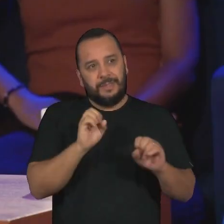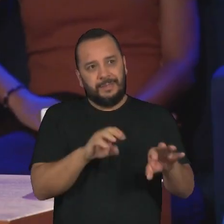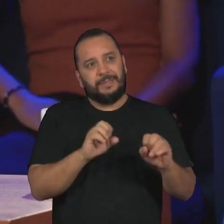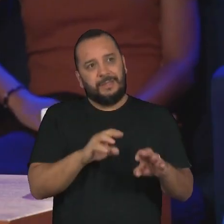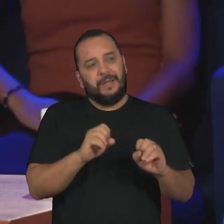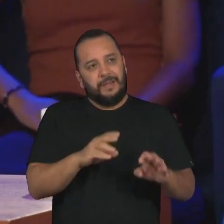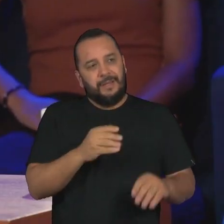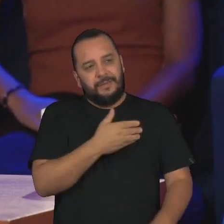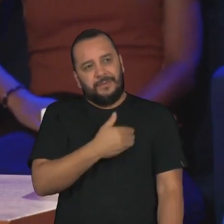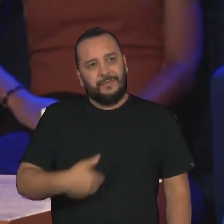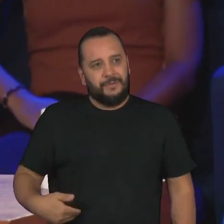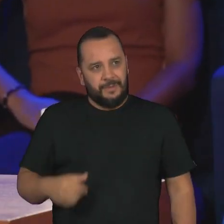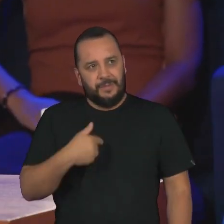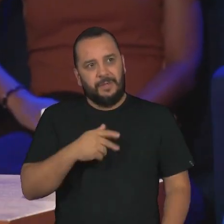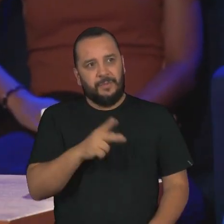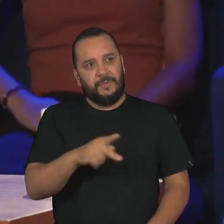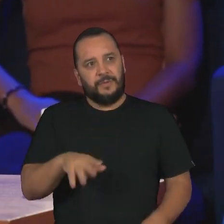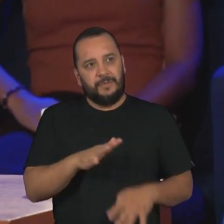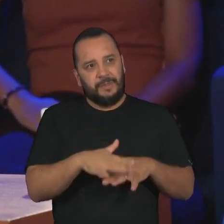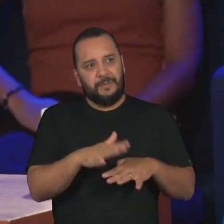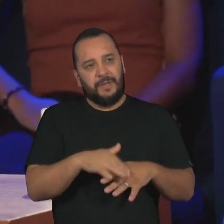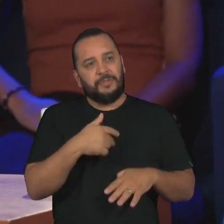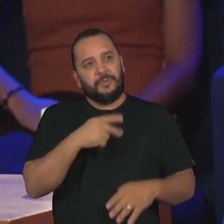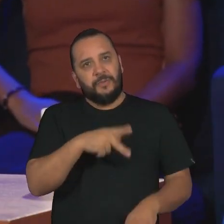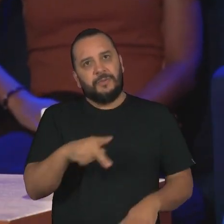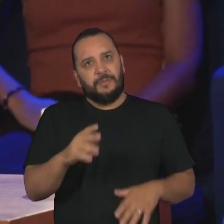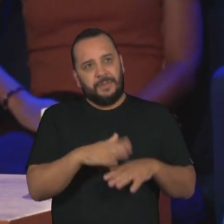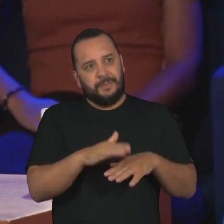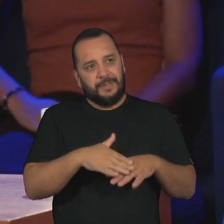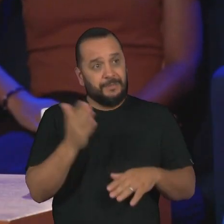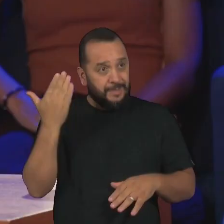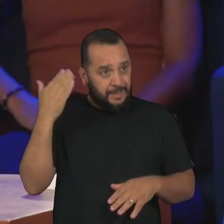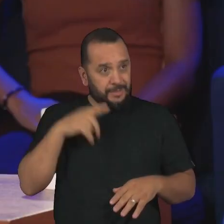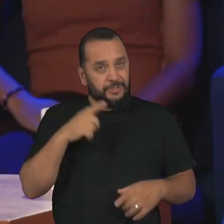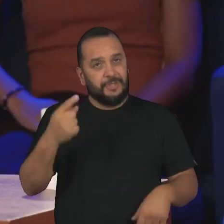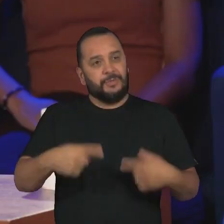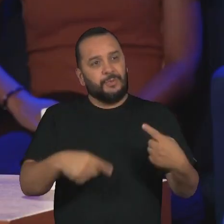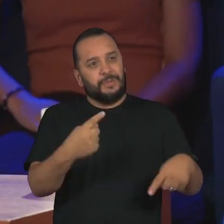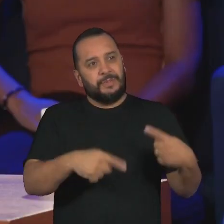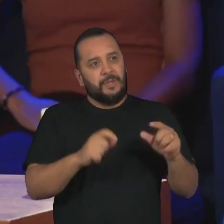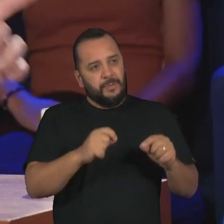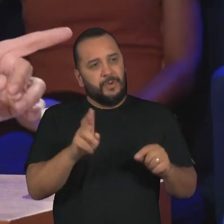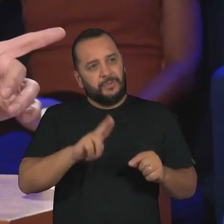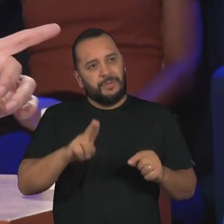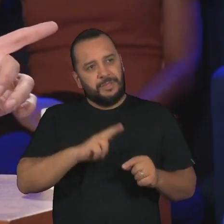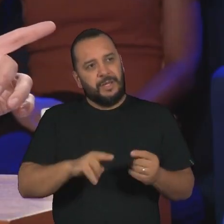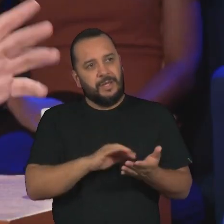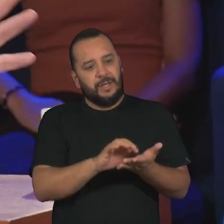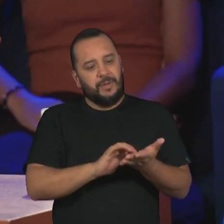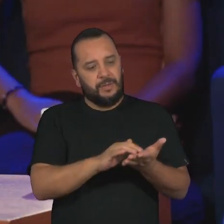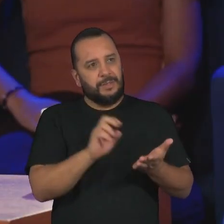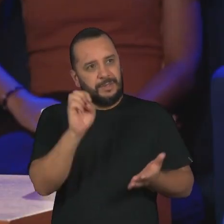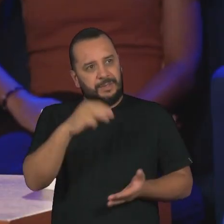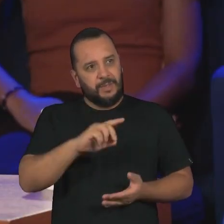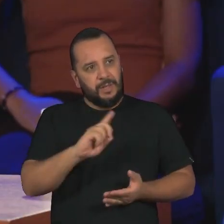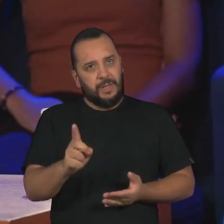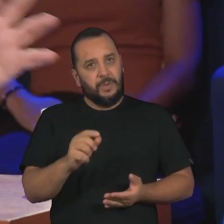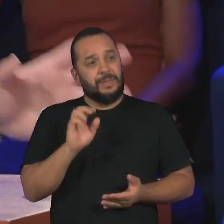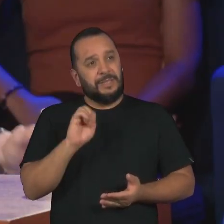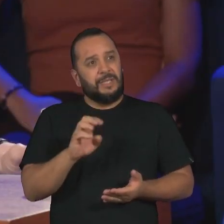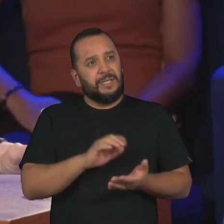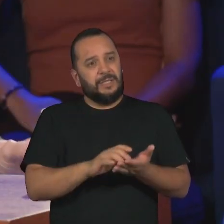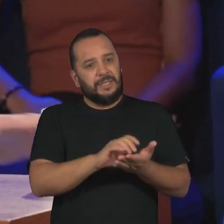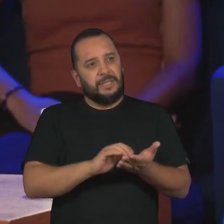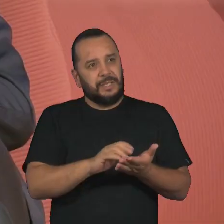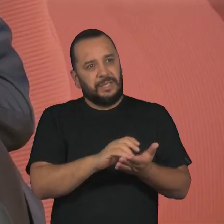professor de matemática. Comecei como professor de matemática. E naquela época tinha uma discussão se poderia usar calculadora ou não. Se usar calculadora, ninguém